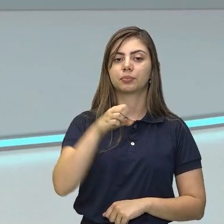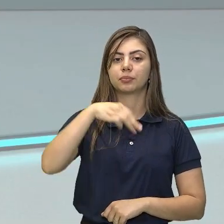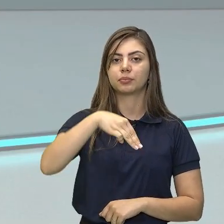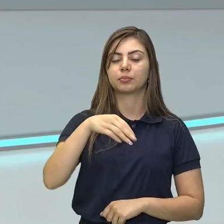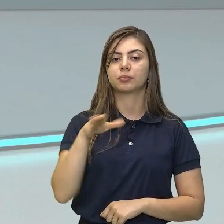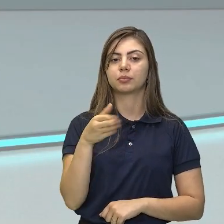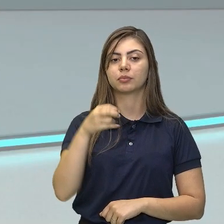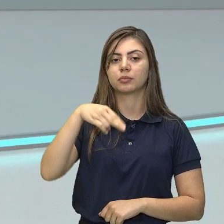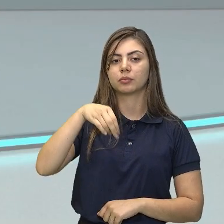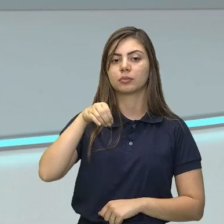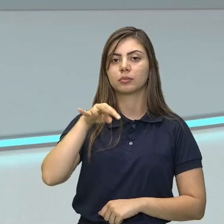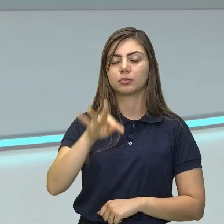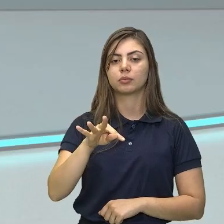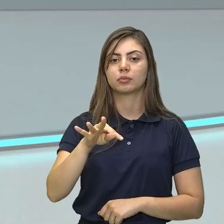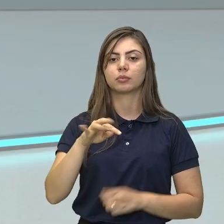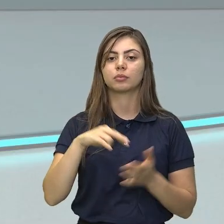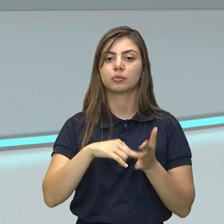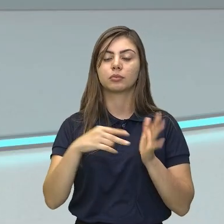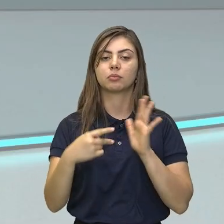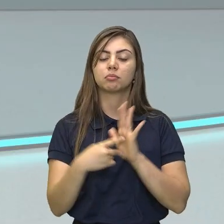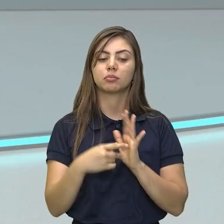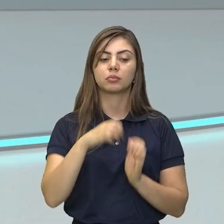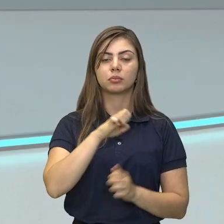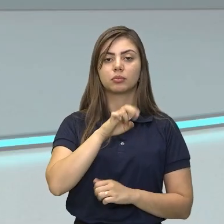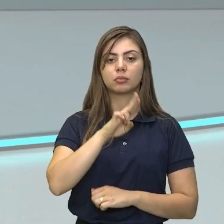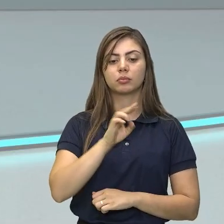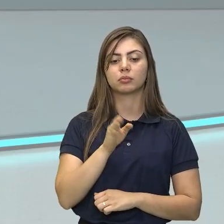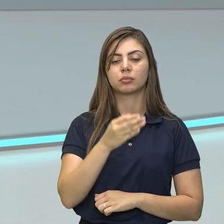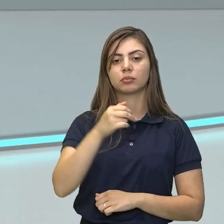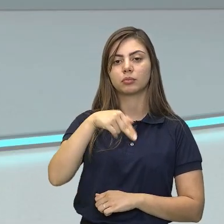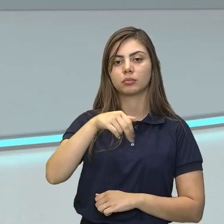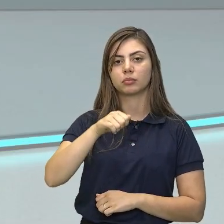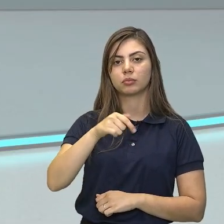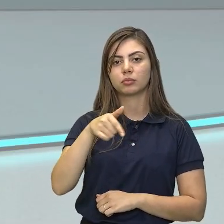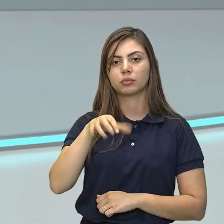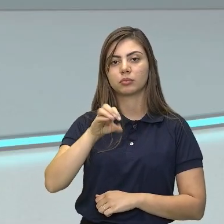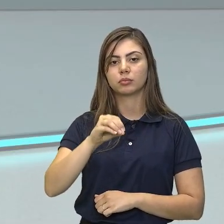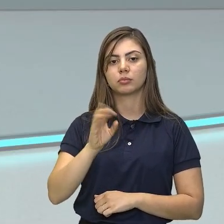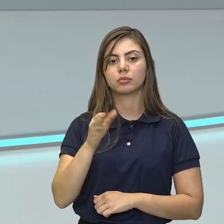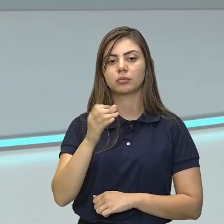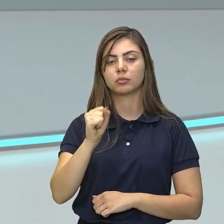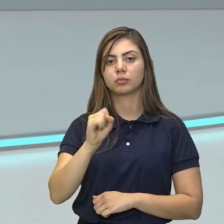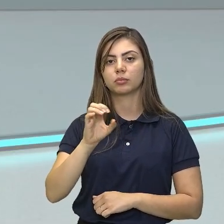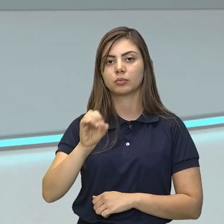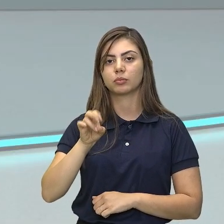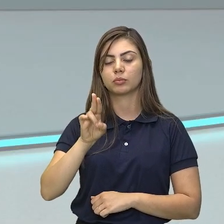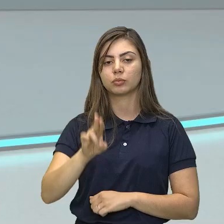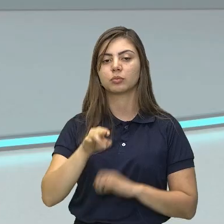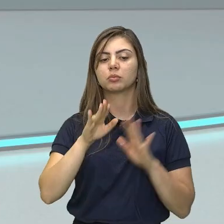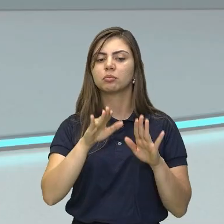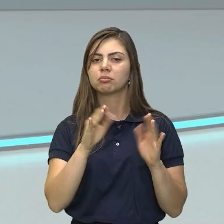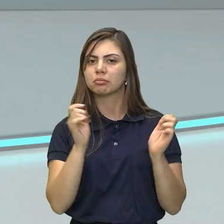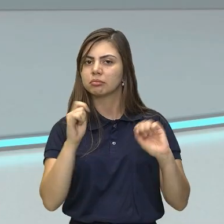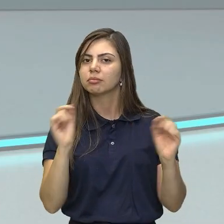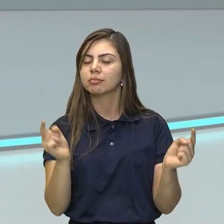eu não sou ou eu não estou. Isso é a forma completa. Vamos ver a forma contraída.